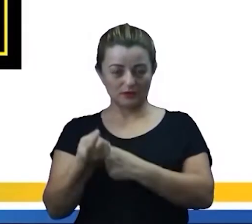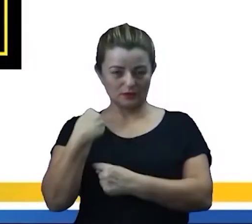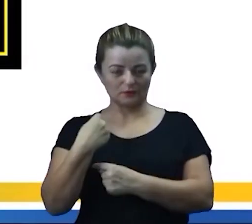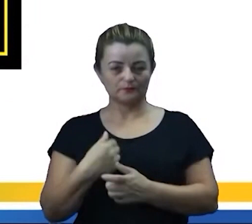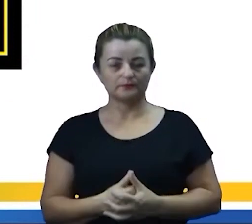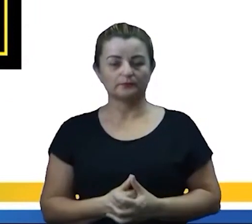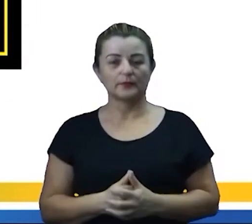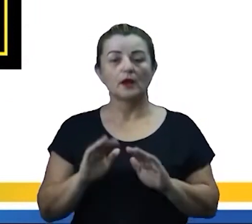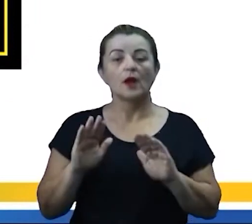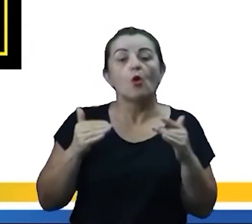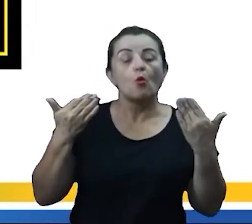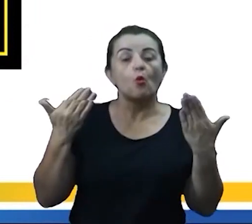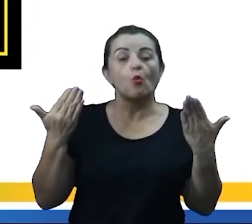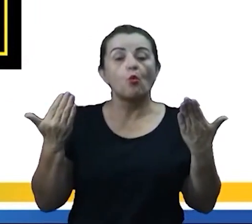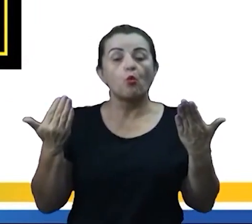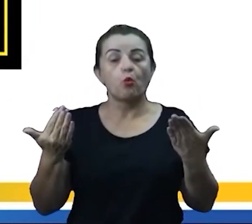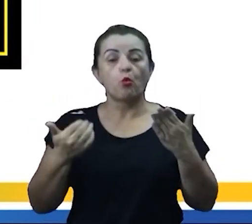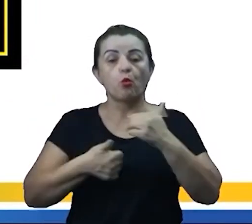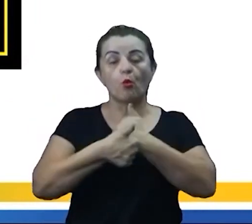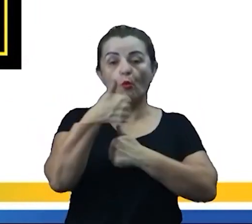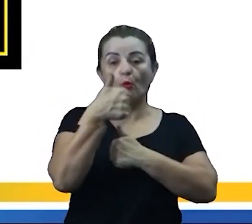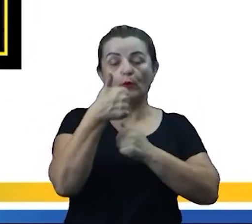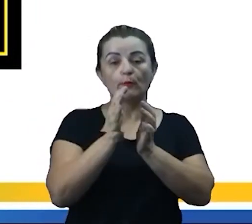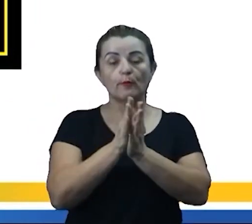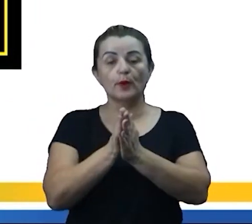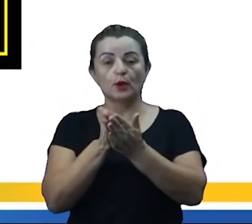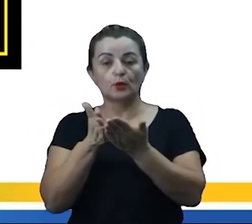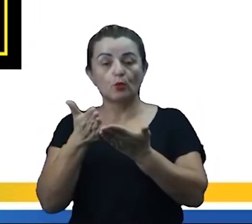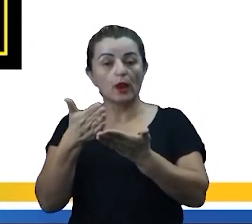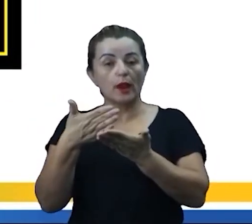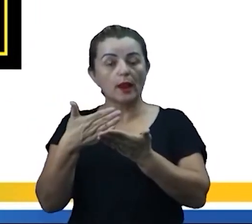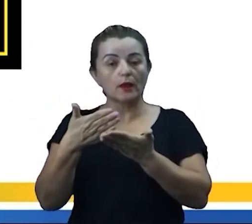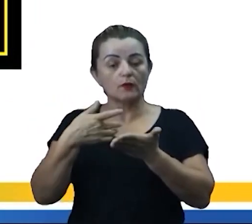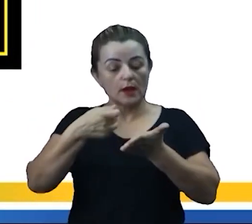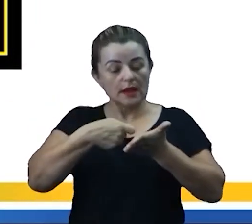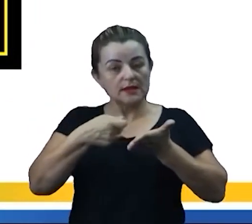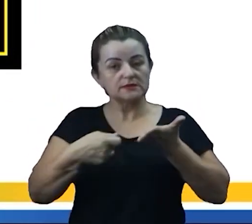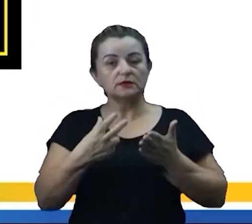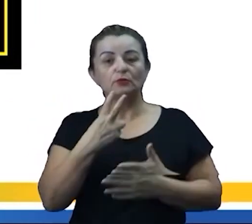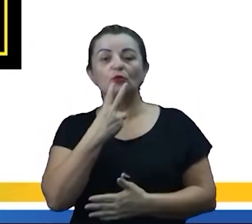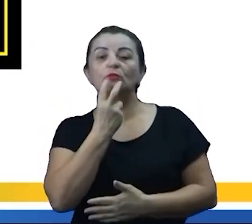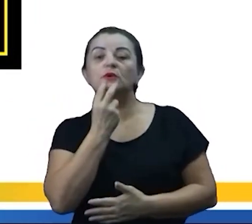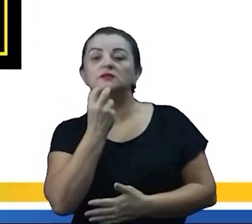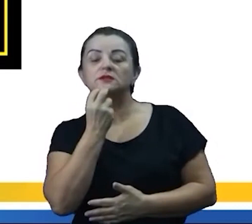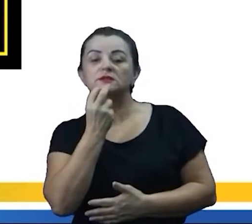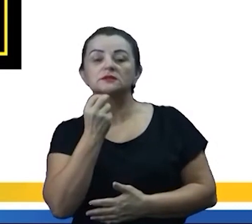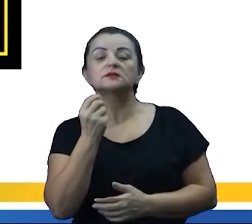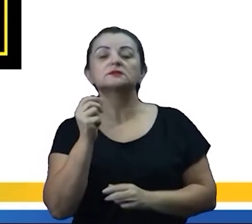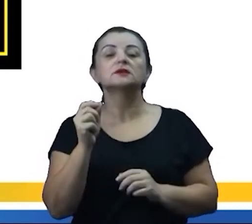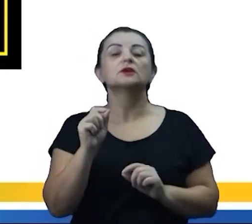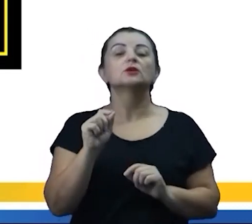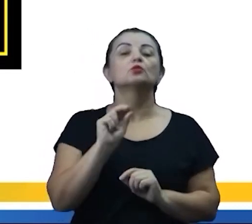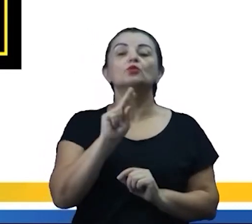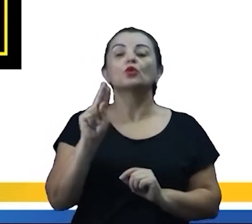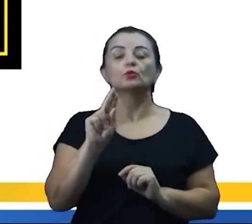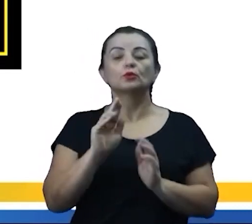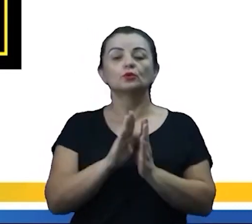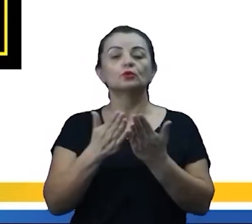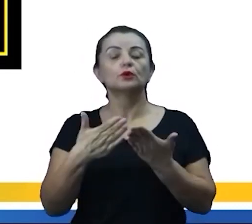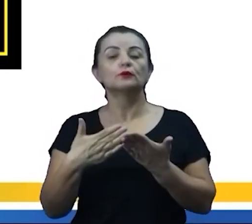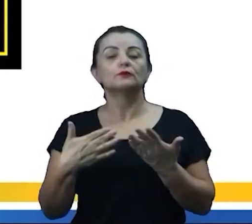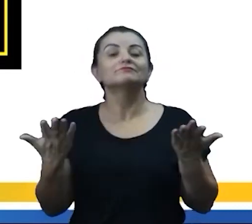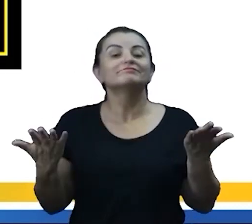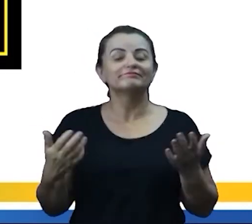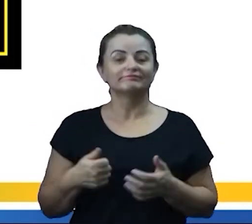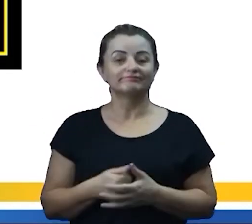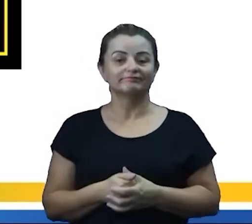lá? Qual foi o primeiro livro escrito por Machado de Assis? O primeiro livro que ele escreveu. E